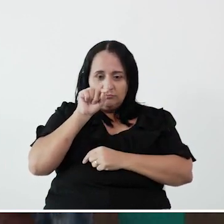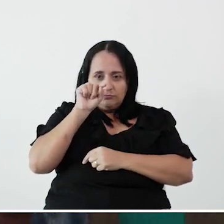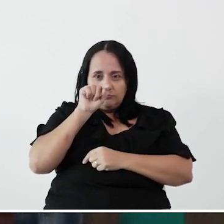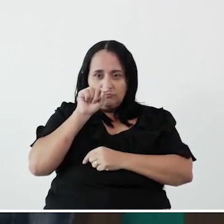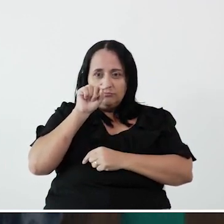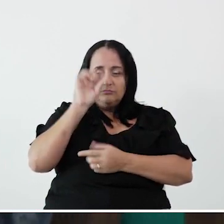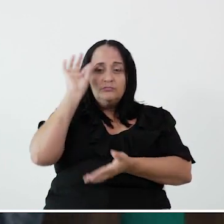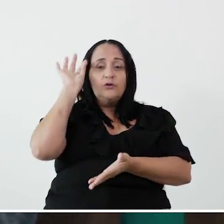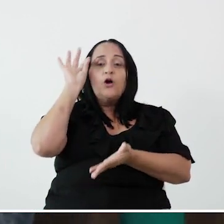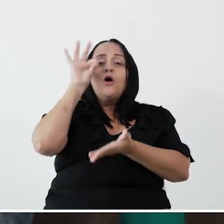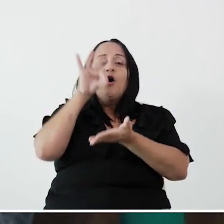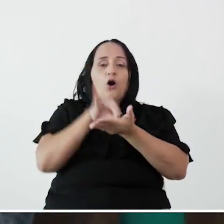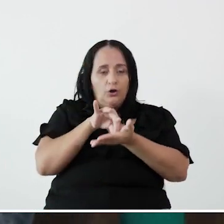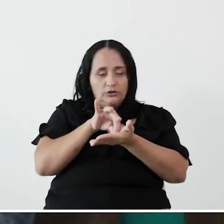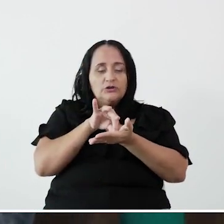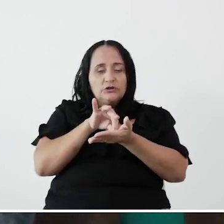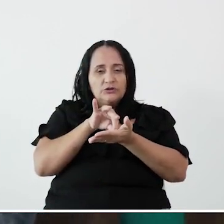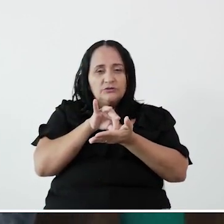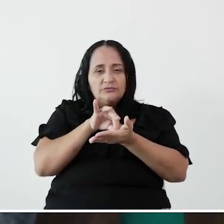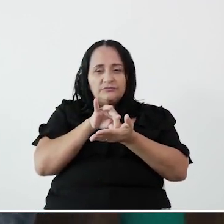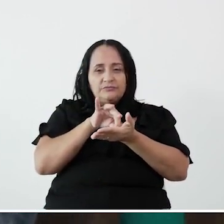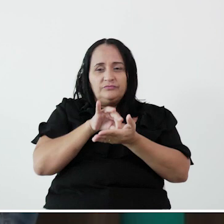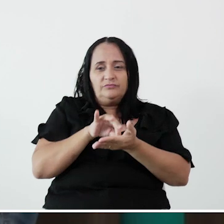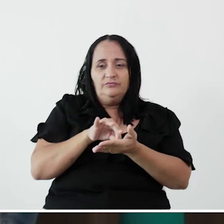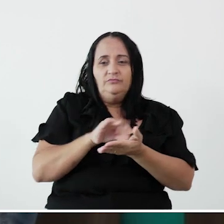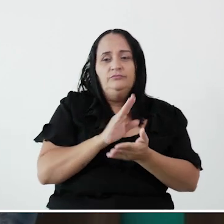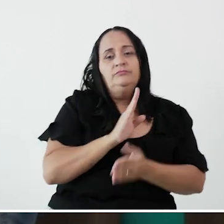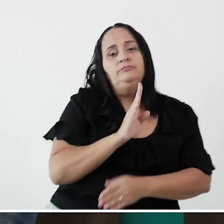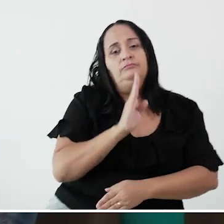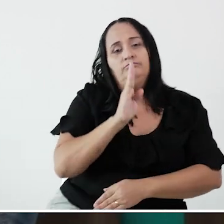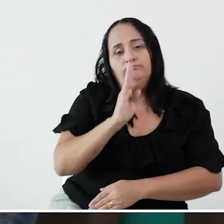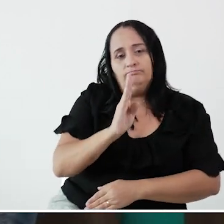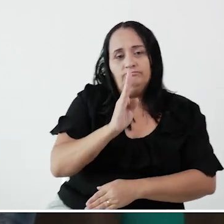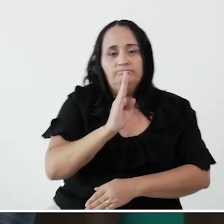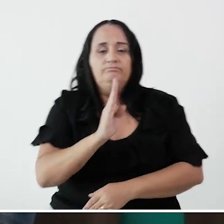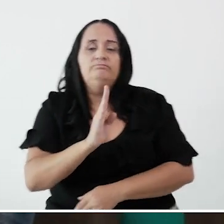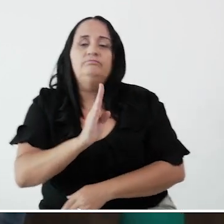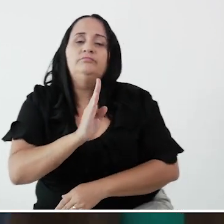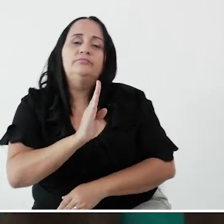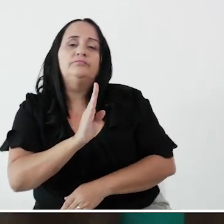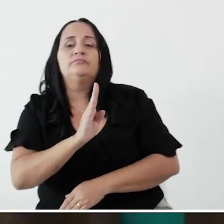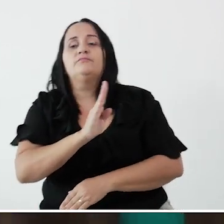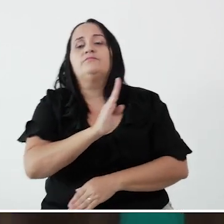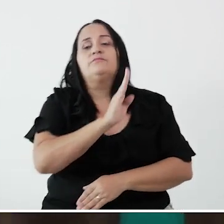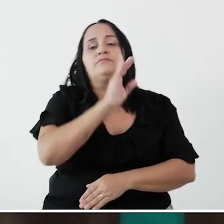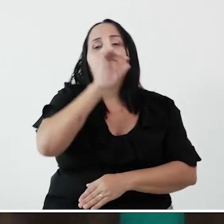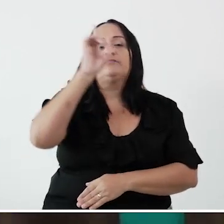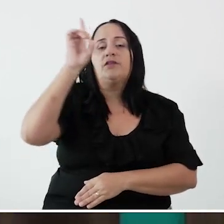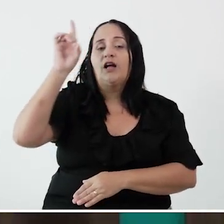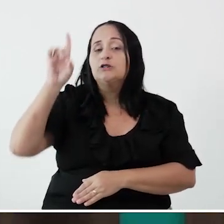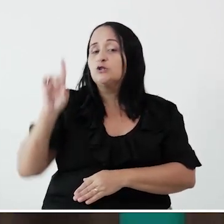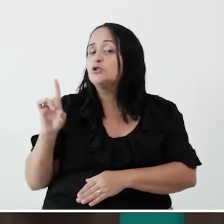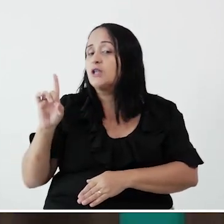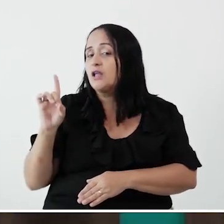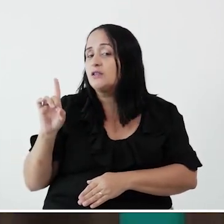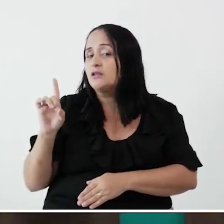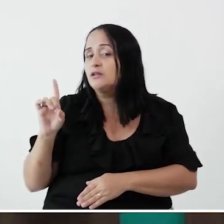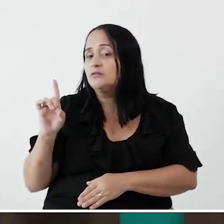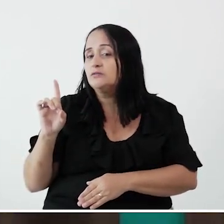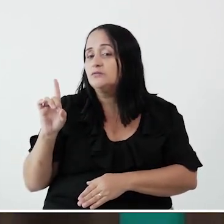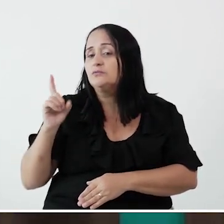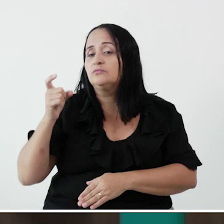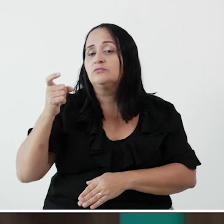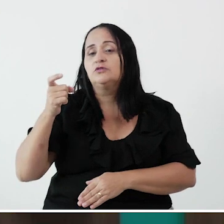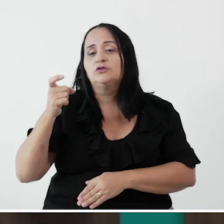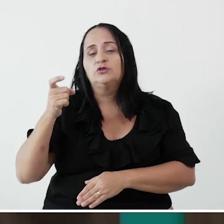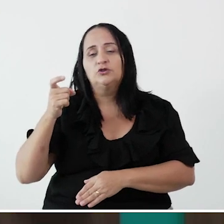da origem marcamos os valores positivos de x e à esquerda da origem nós marcamos os